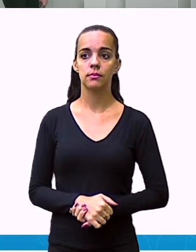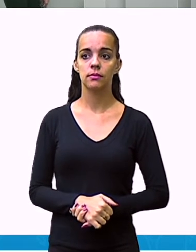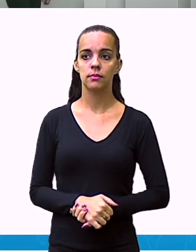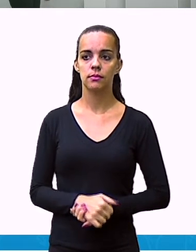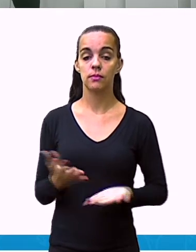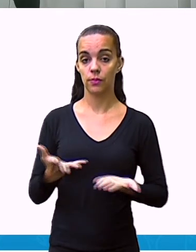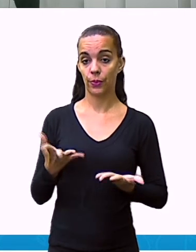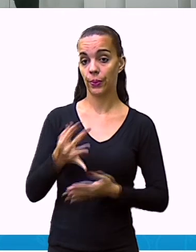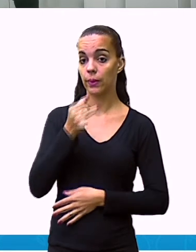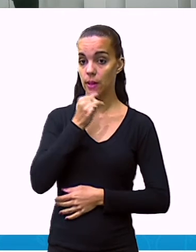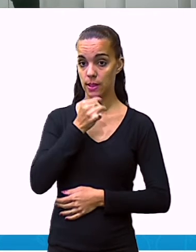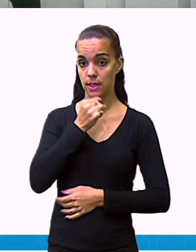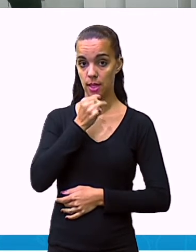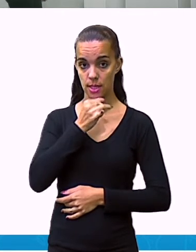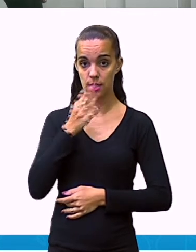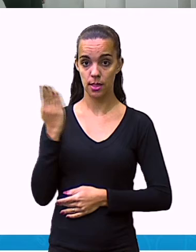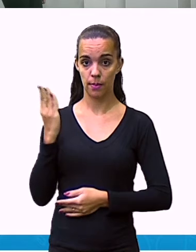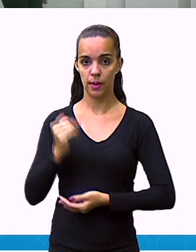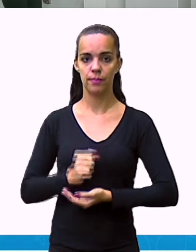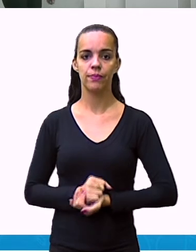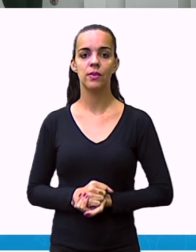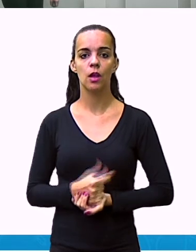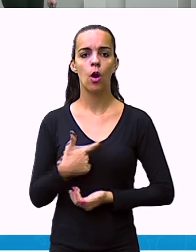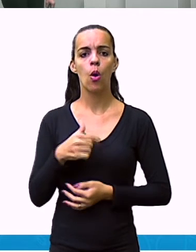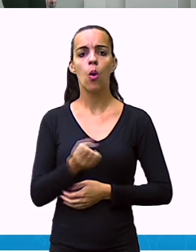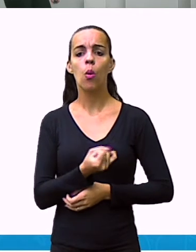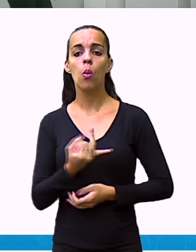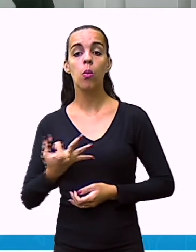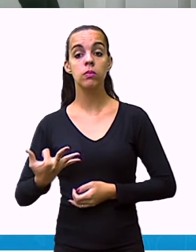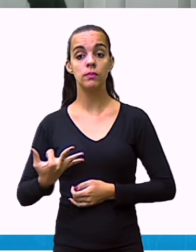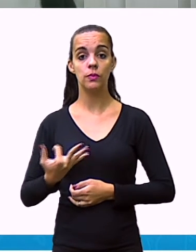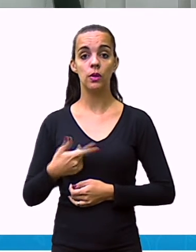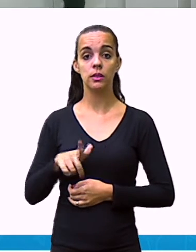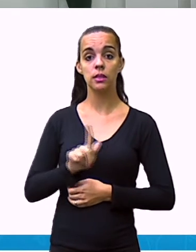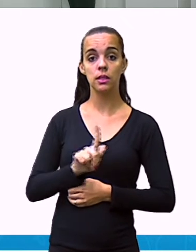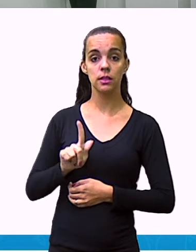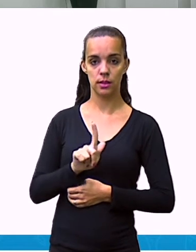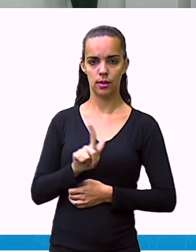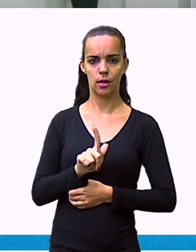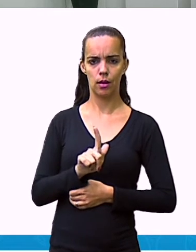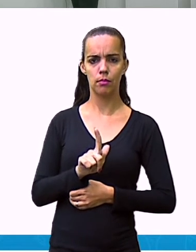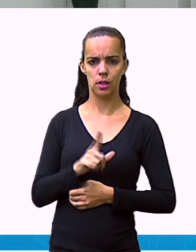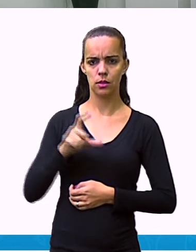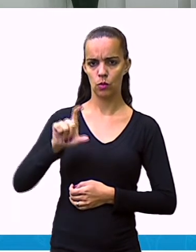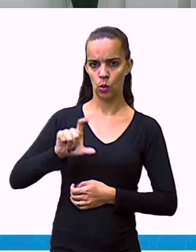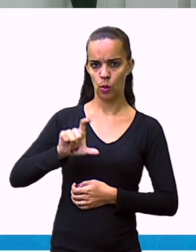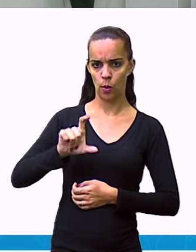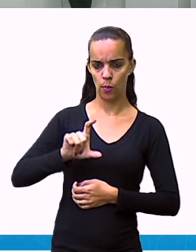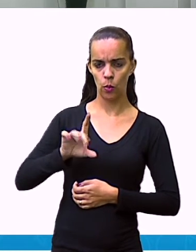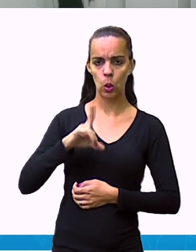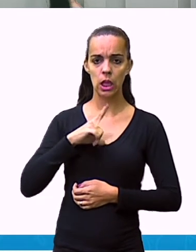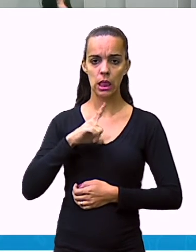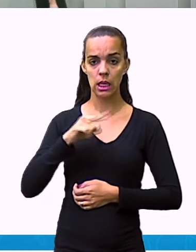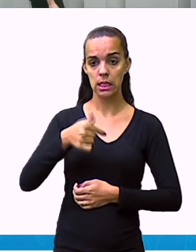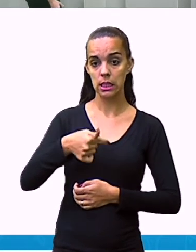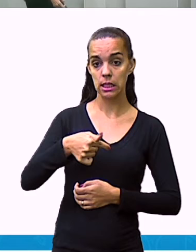temos também um outro exemplo aqui ó Quantos gramas tem uma ampola de 75mg